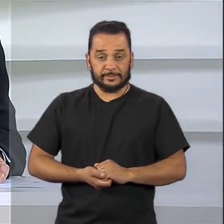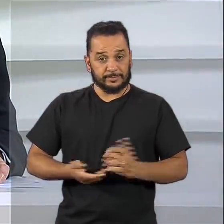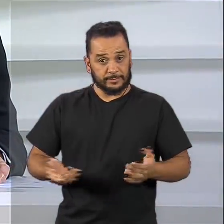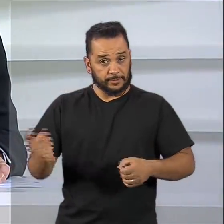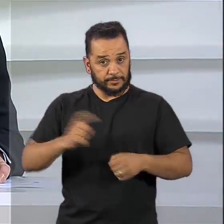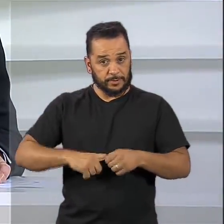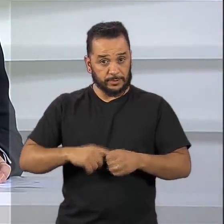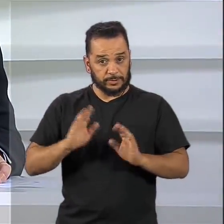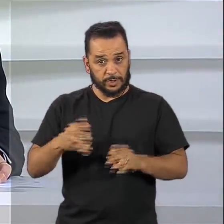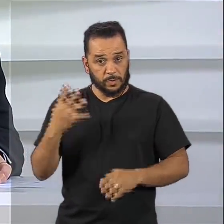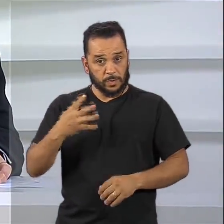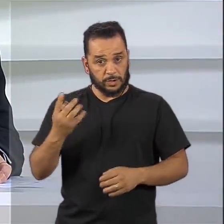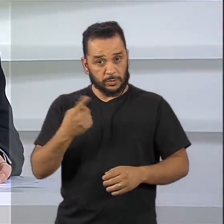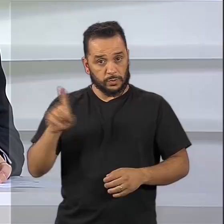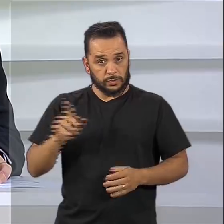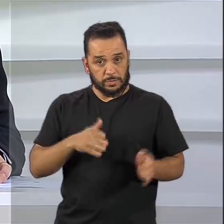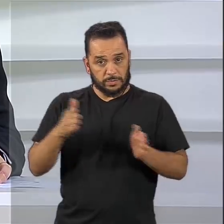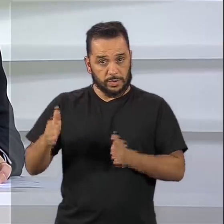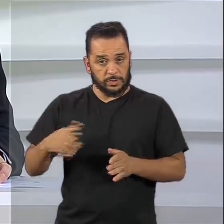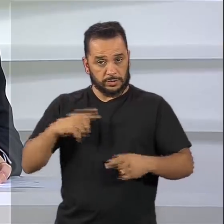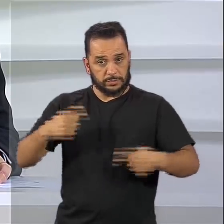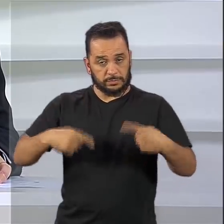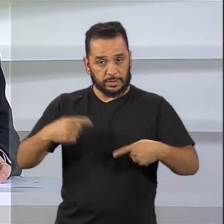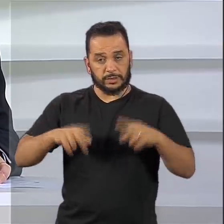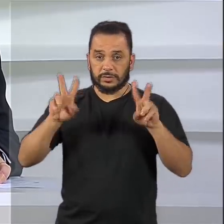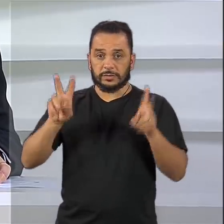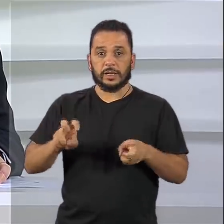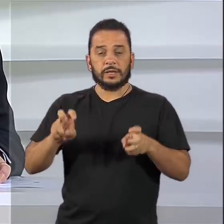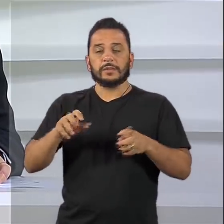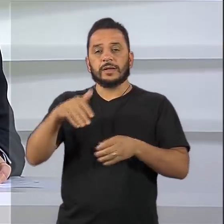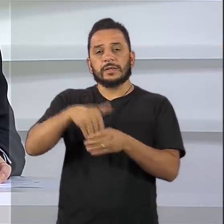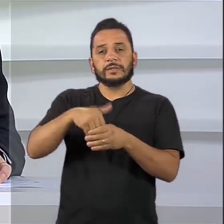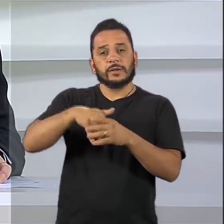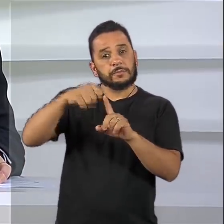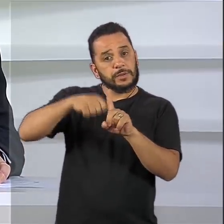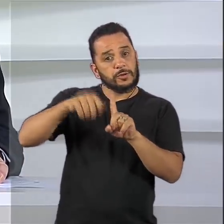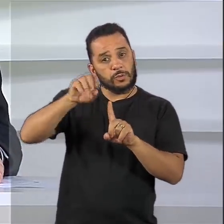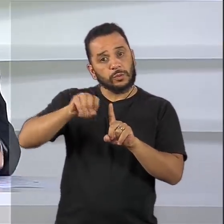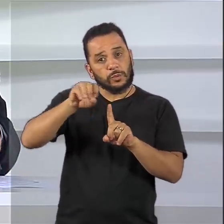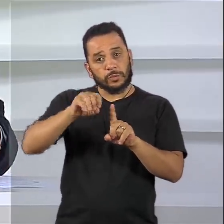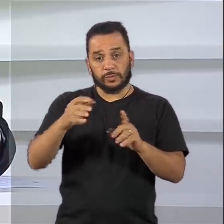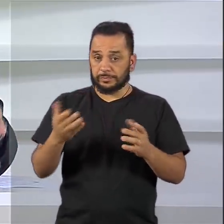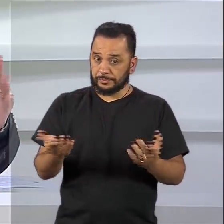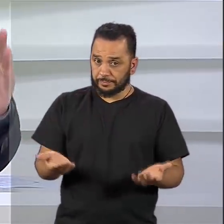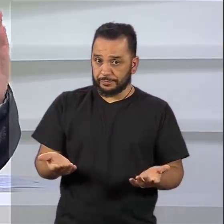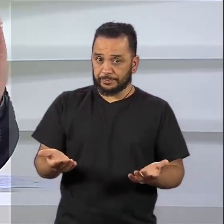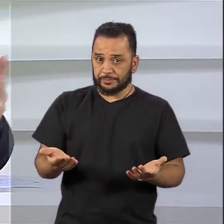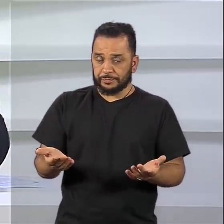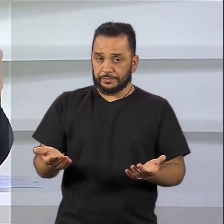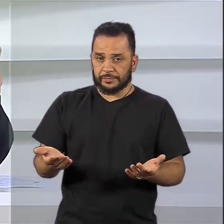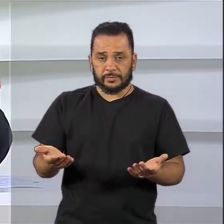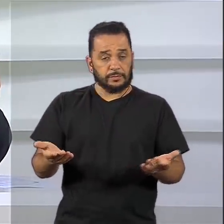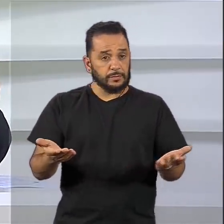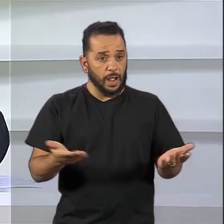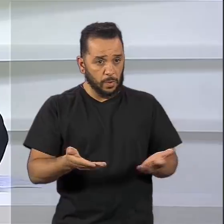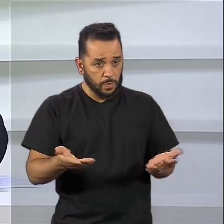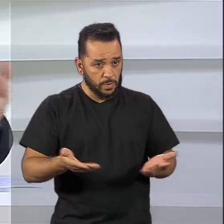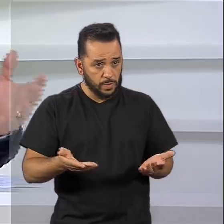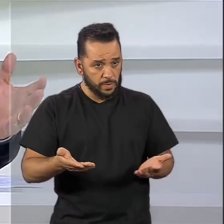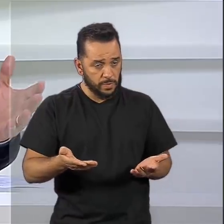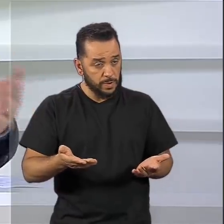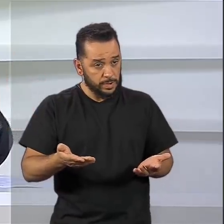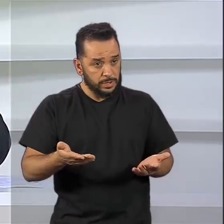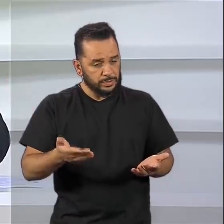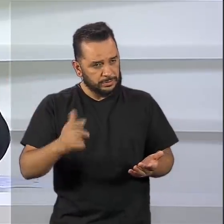Estamos de volta para o quarto e último bloco do debate sobre as eleições de outubro. Agora, levantando aqui